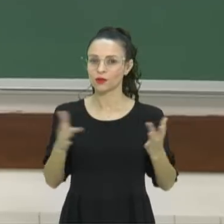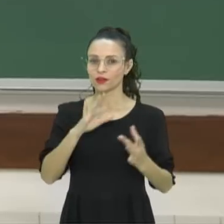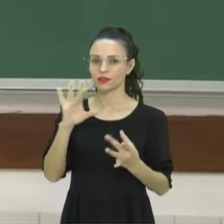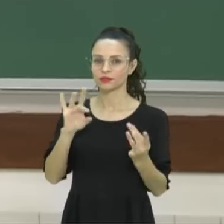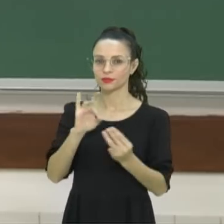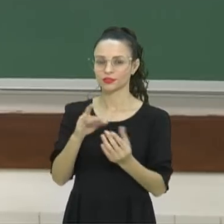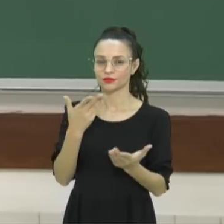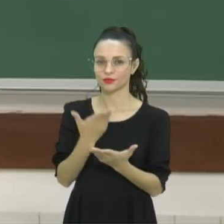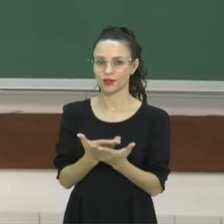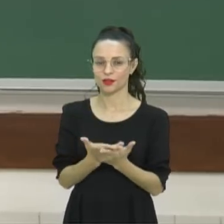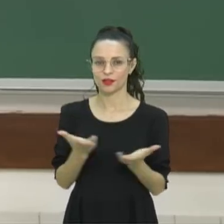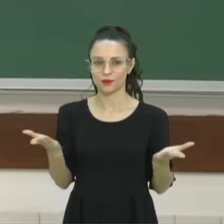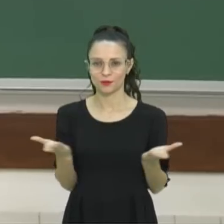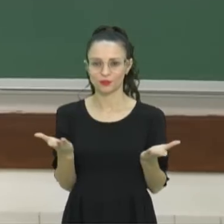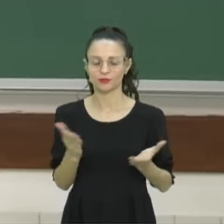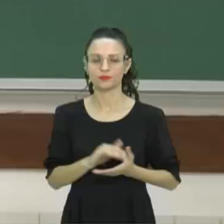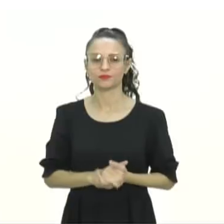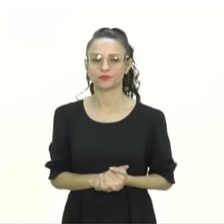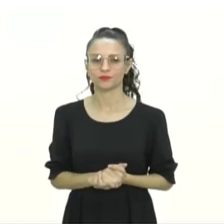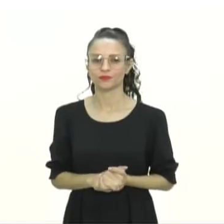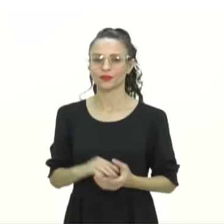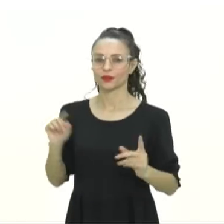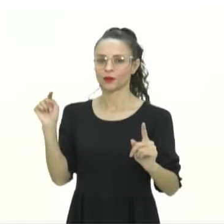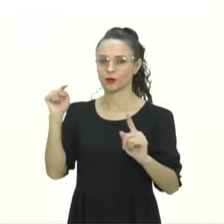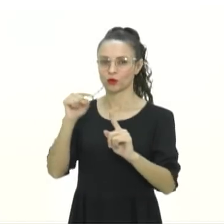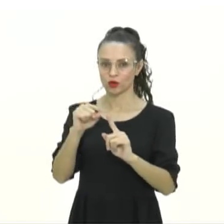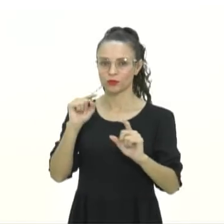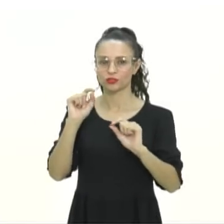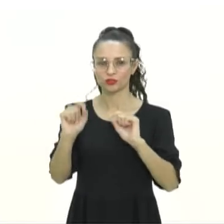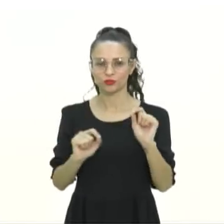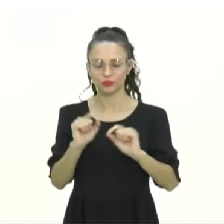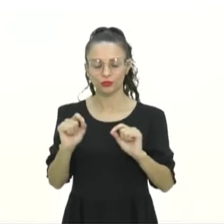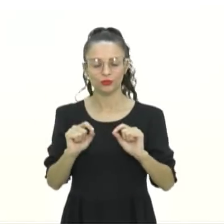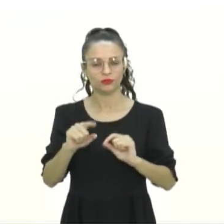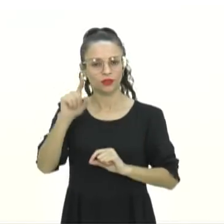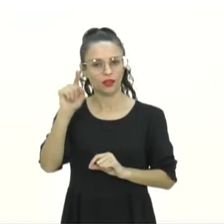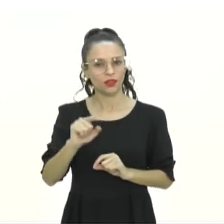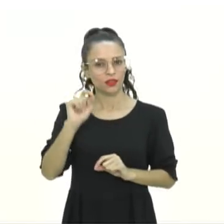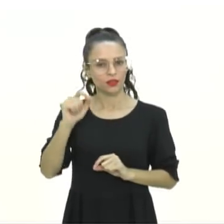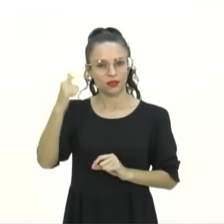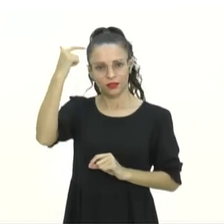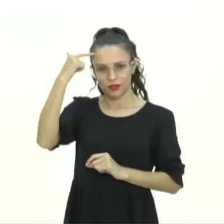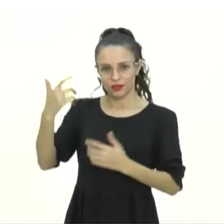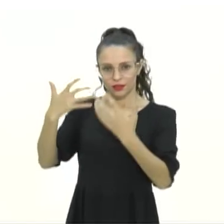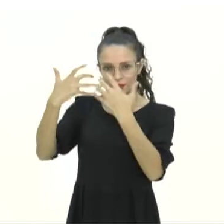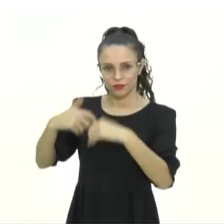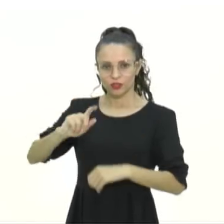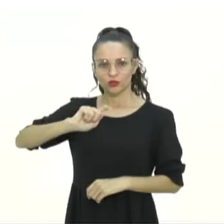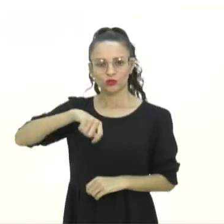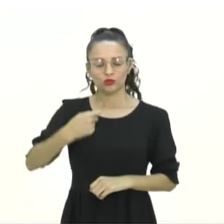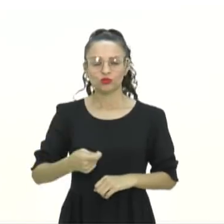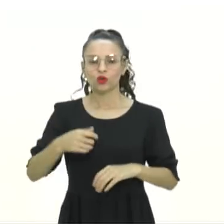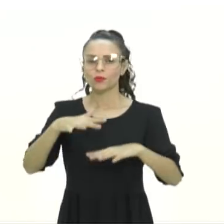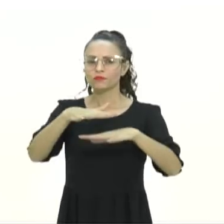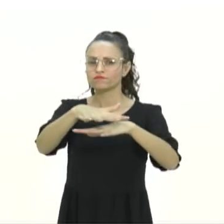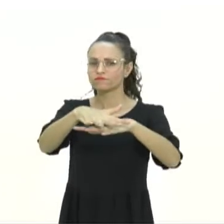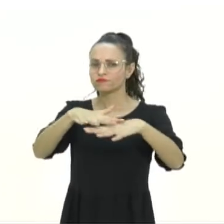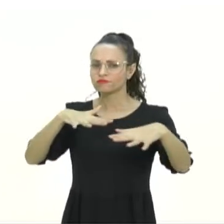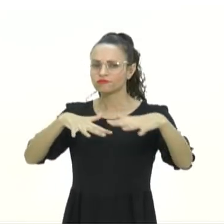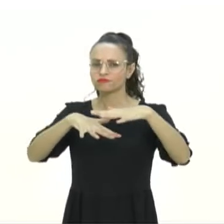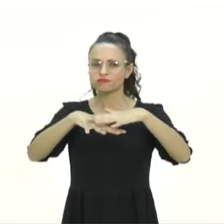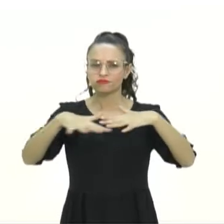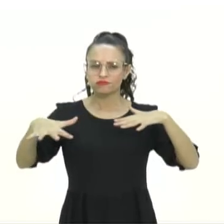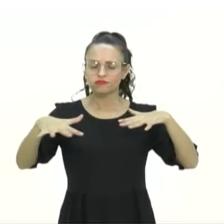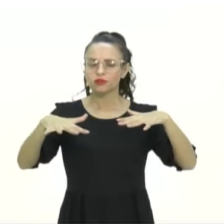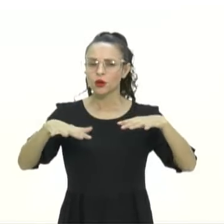especificamente à nossa aula de hoje. O objetivo, como comentei, é a gente refletir um pouco sobre as redes de